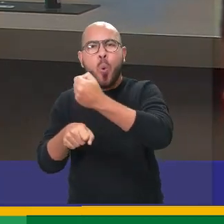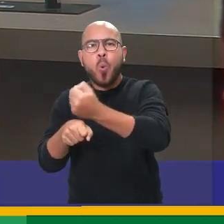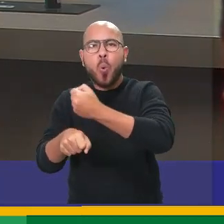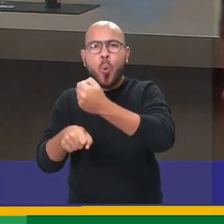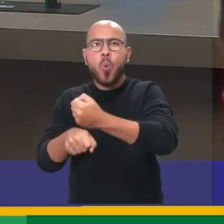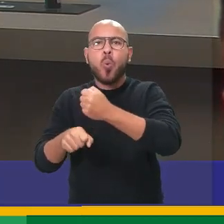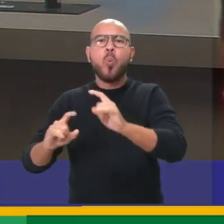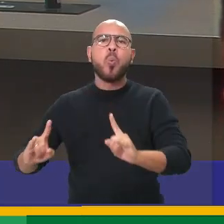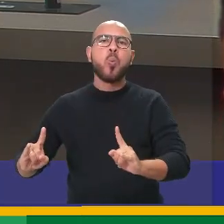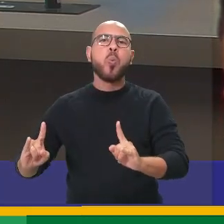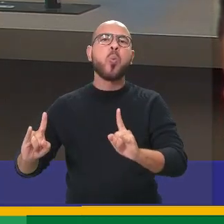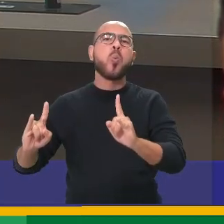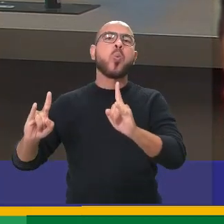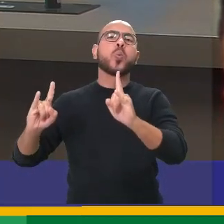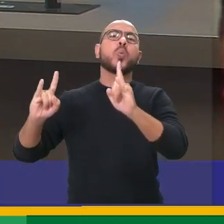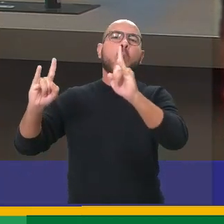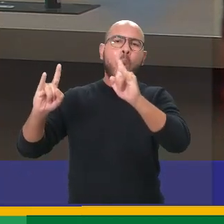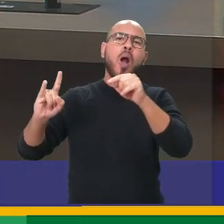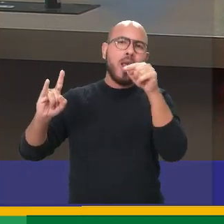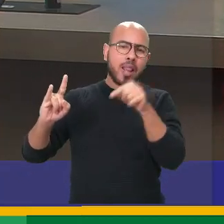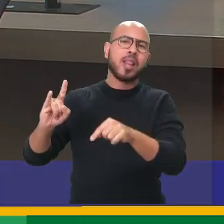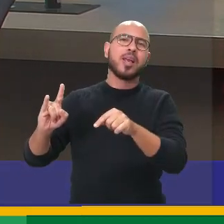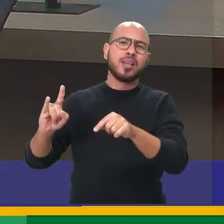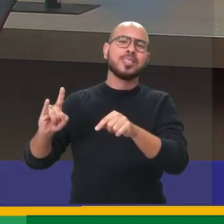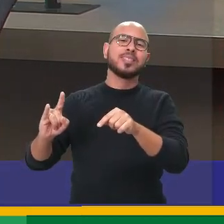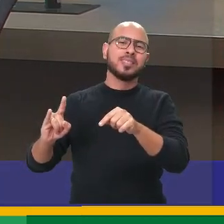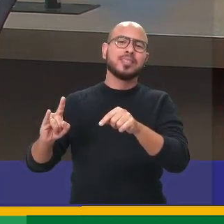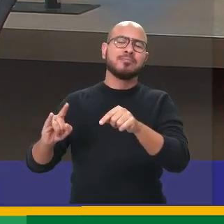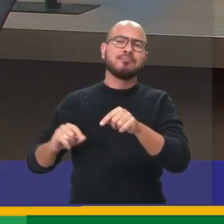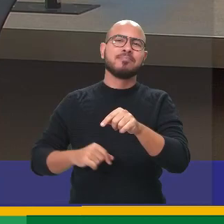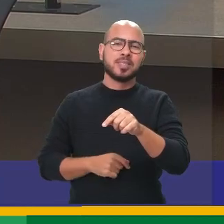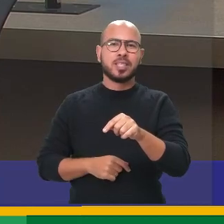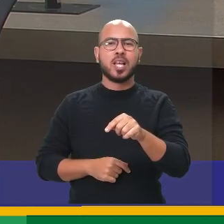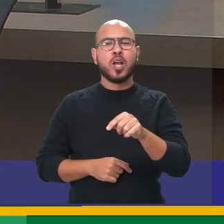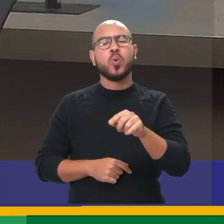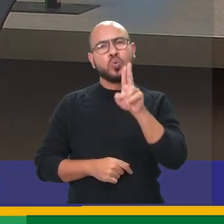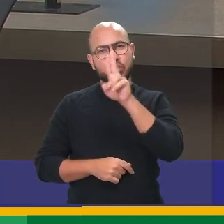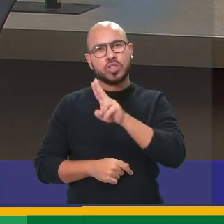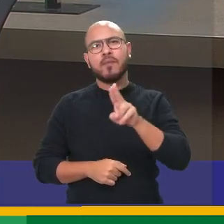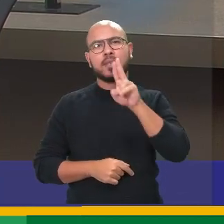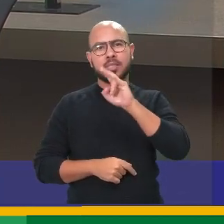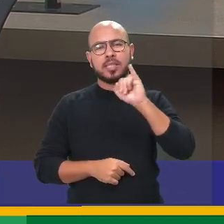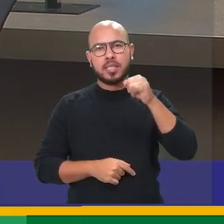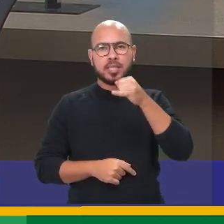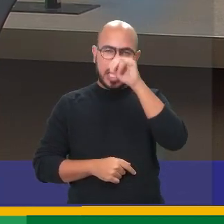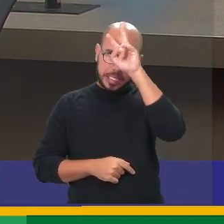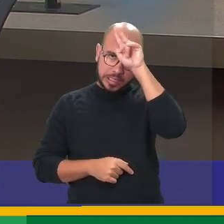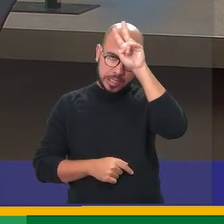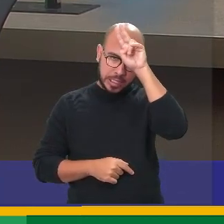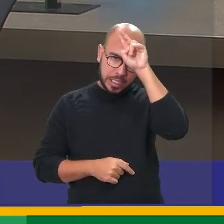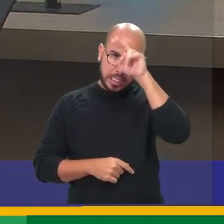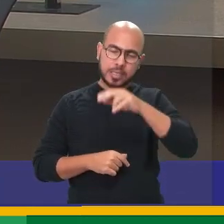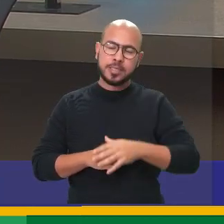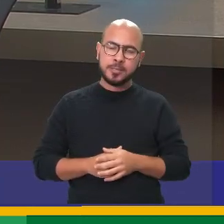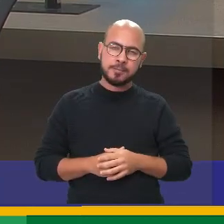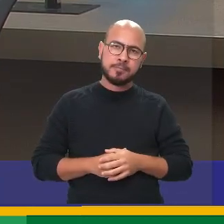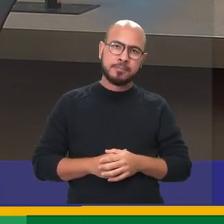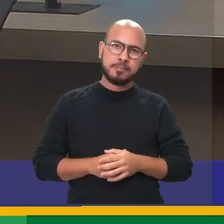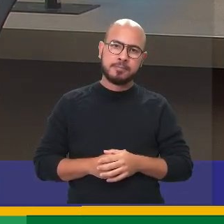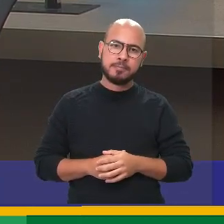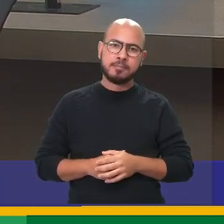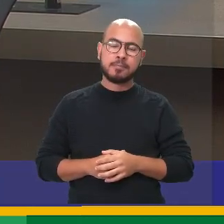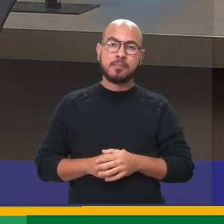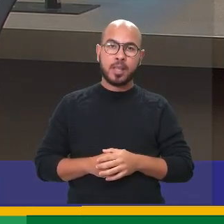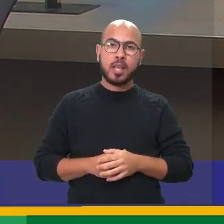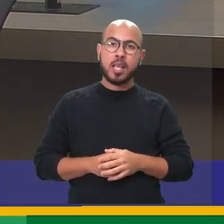espaço ser ter ser ter se tornado a Universidade Federal de Jataí e foi um